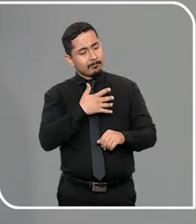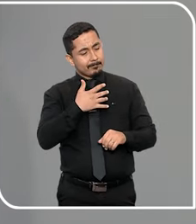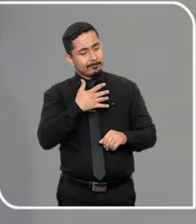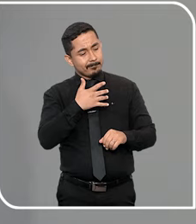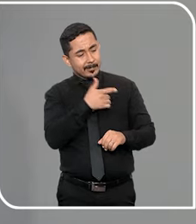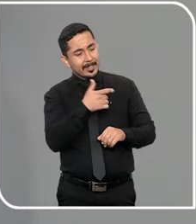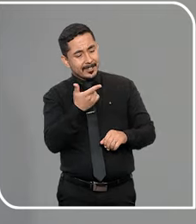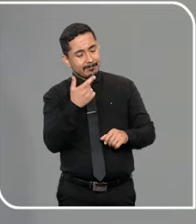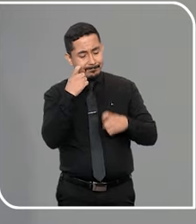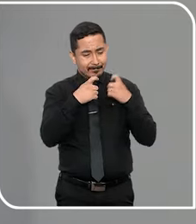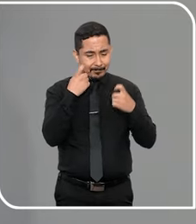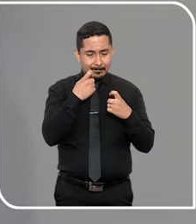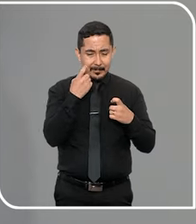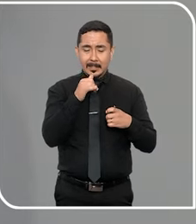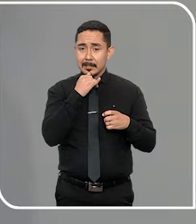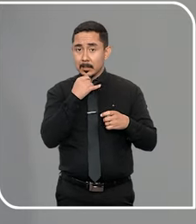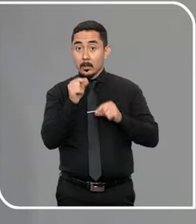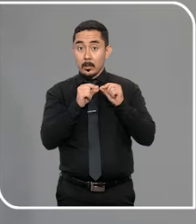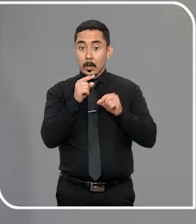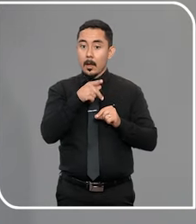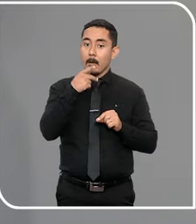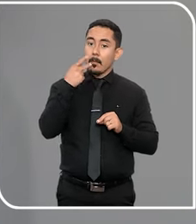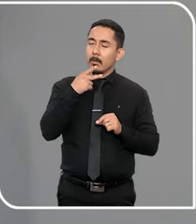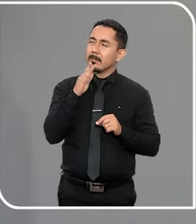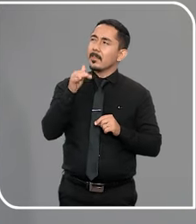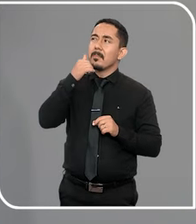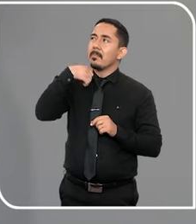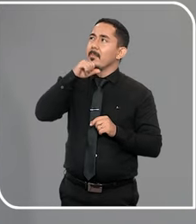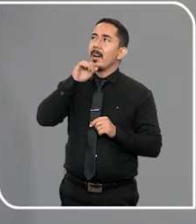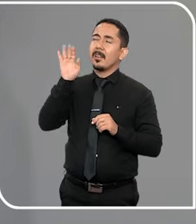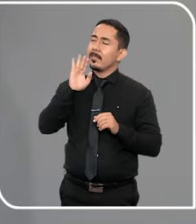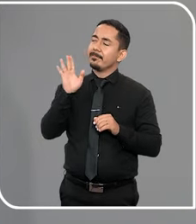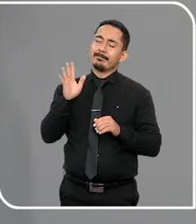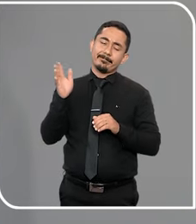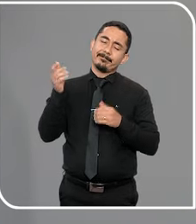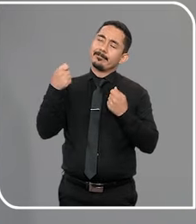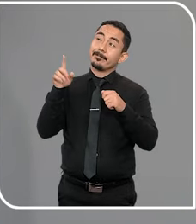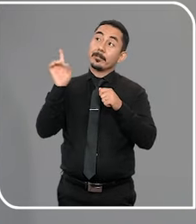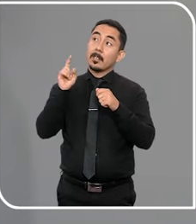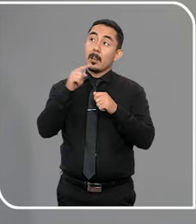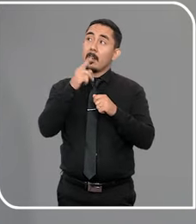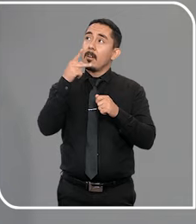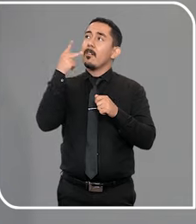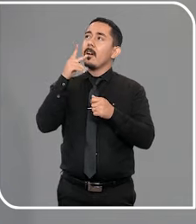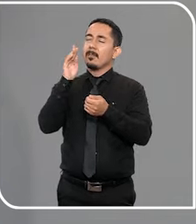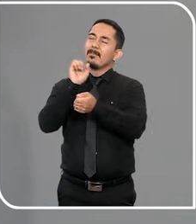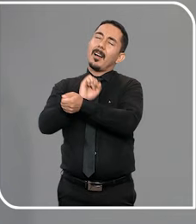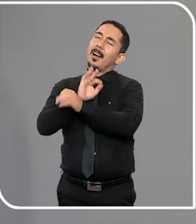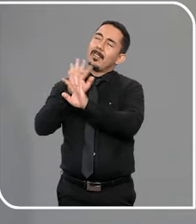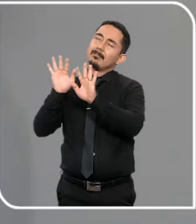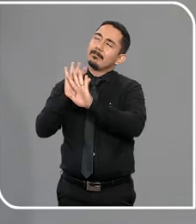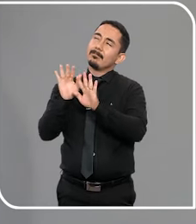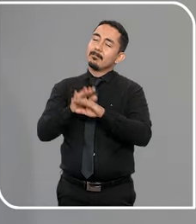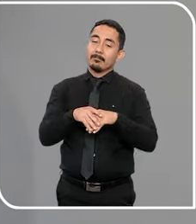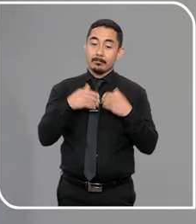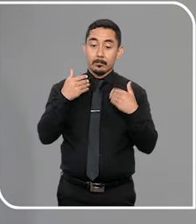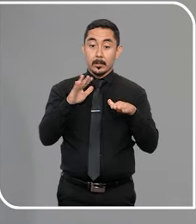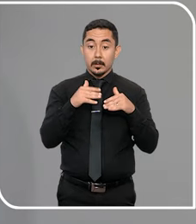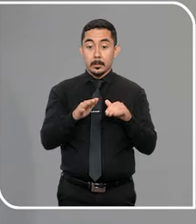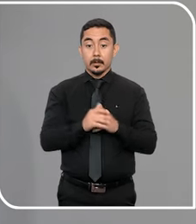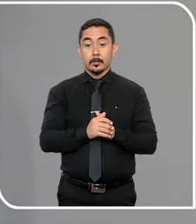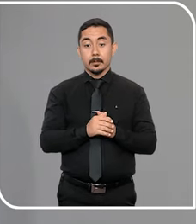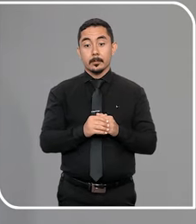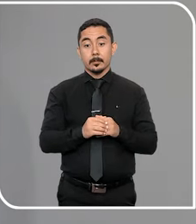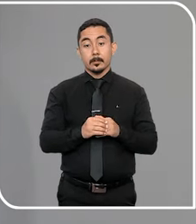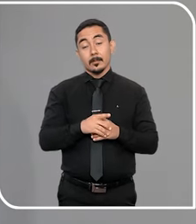assim me deixou muito triste e preocupada né que Ele olhou para mim e falou assim mamãe não adianta para de falar não adianta